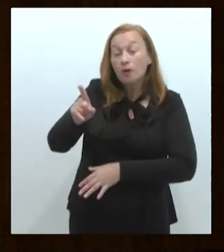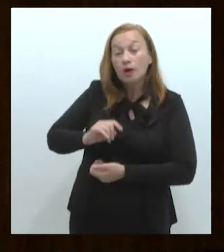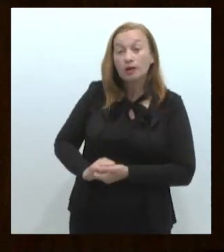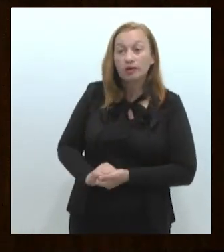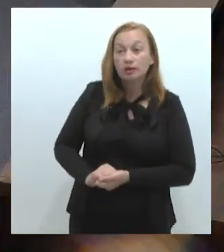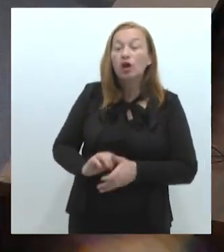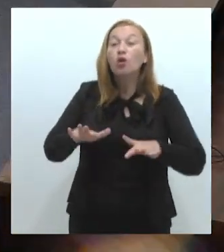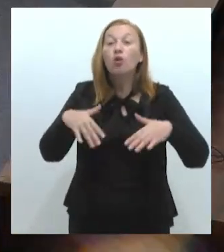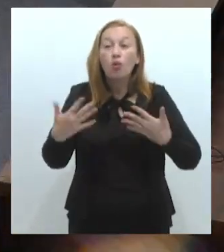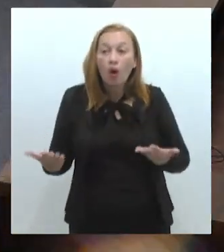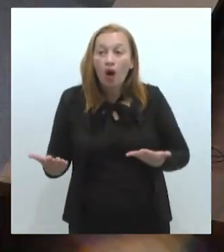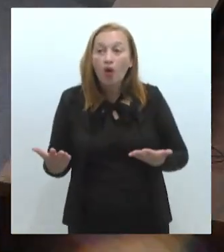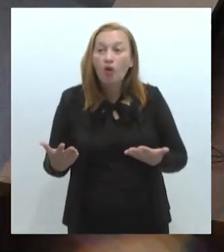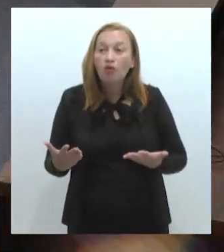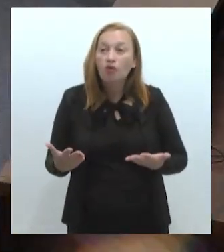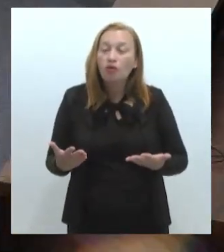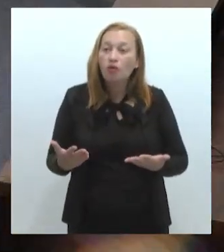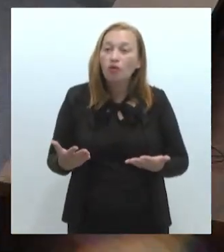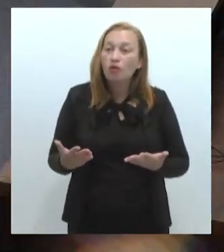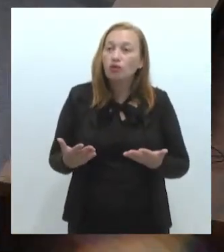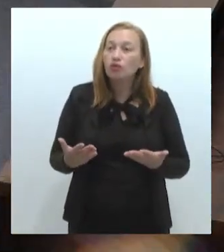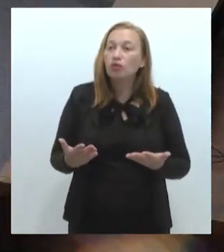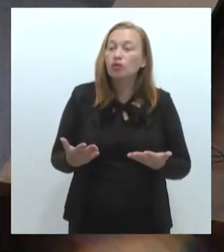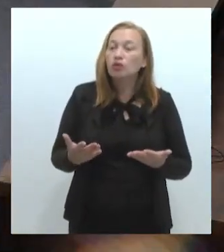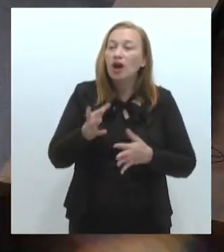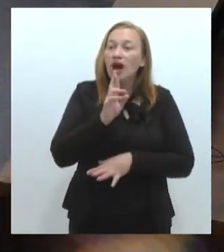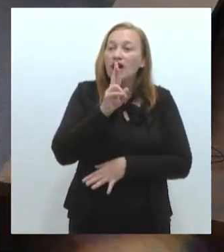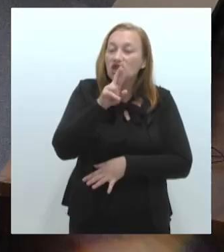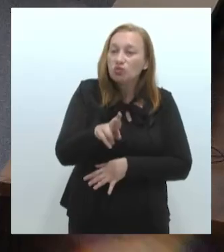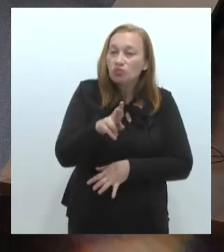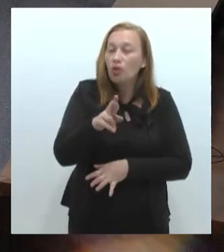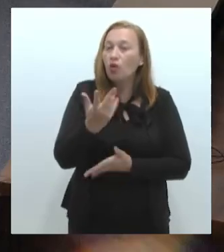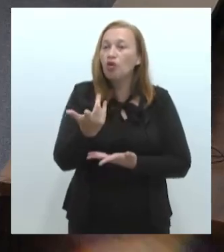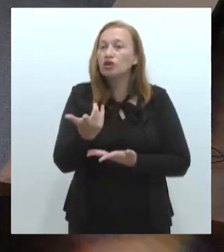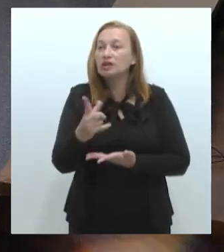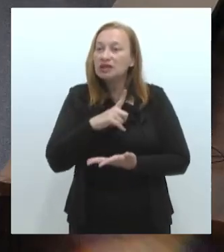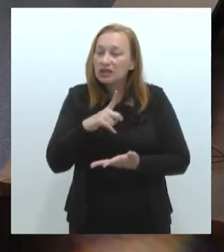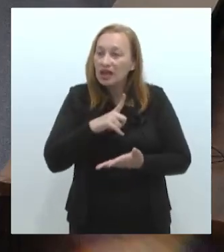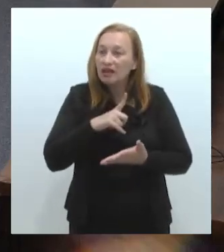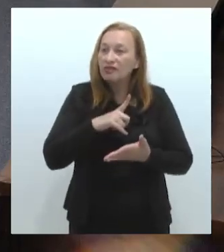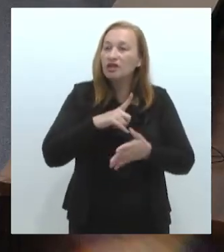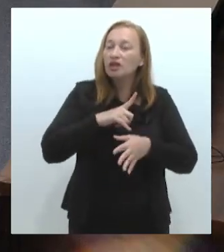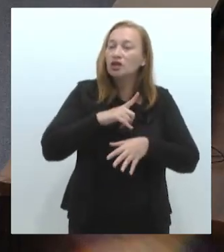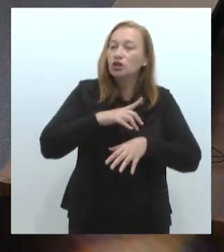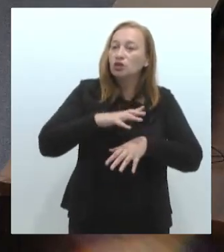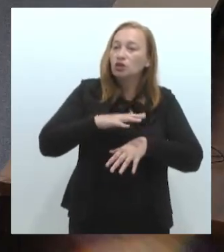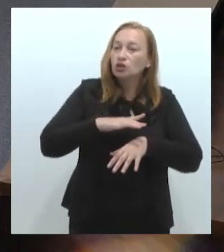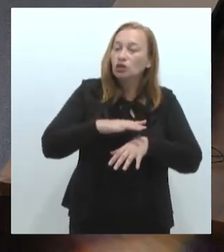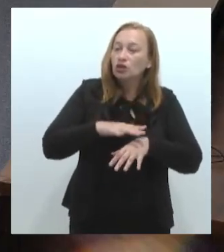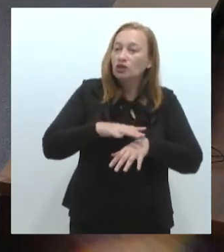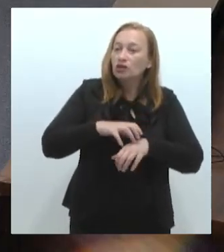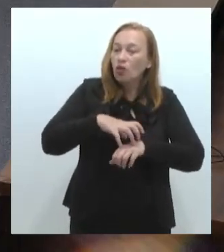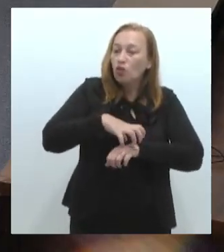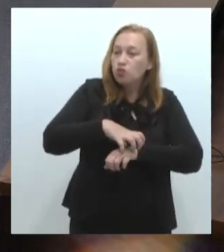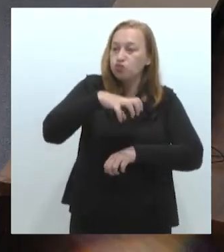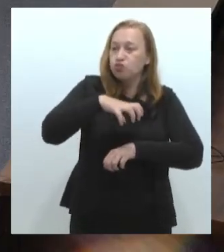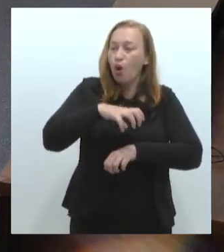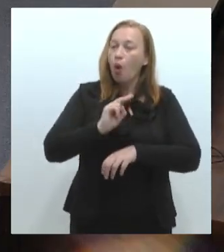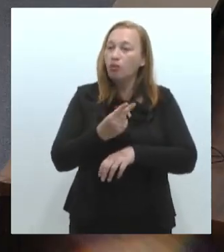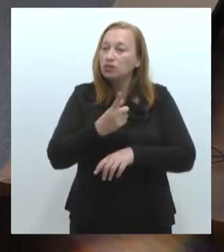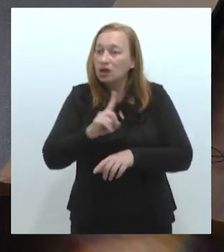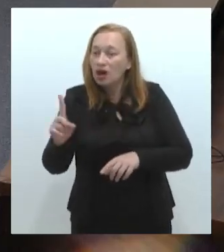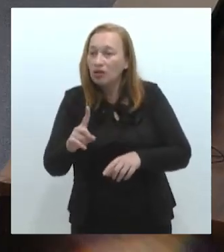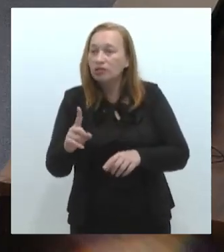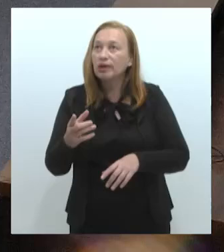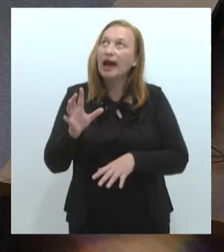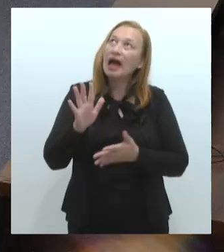Quais foram as intervenções, qual foi a resposta do corpo, se teve infecção, se não teve, o que aconteceu, está lá. Às vezes demora